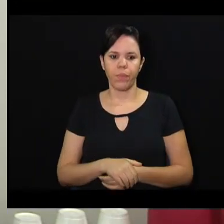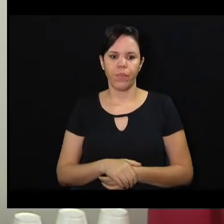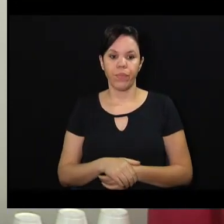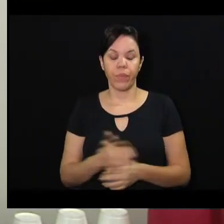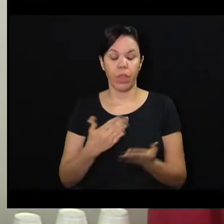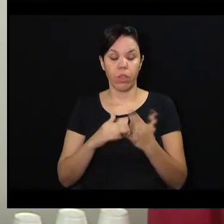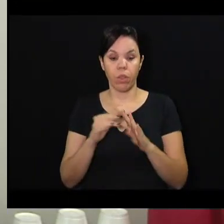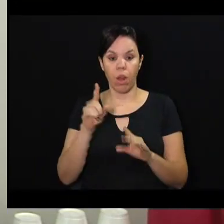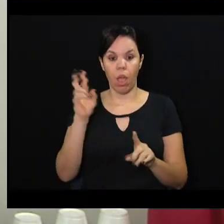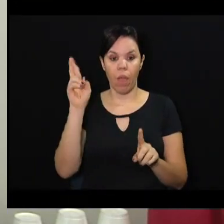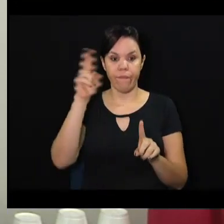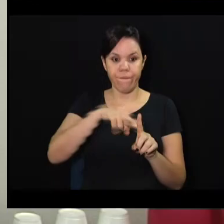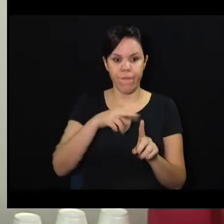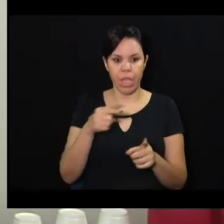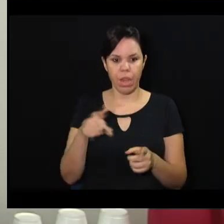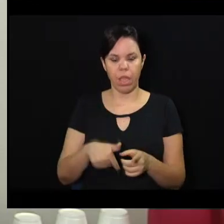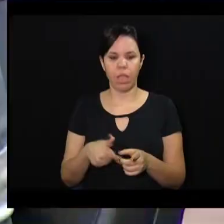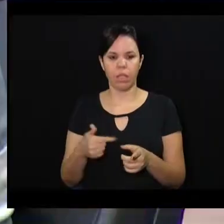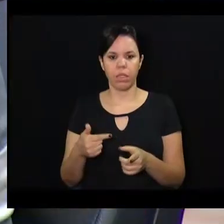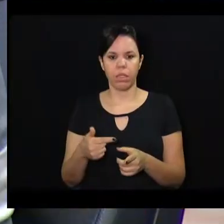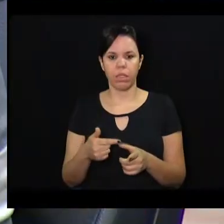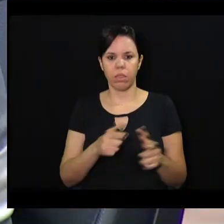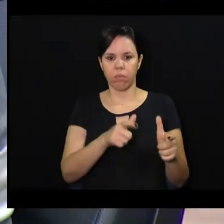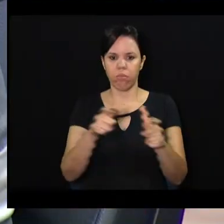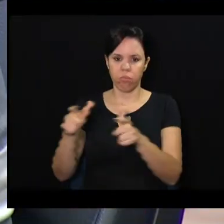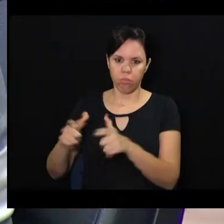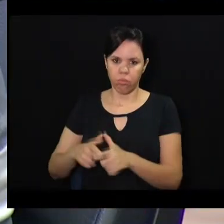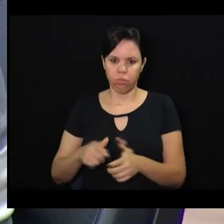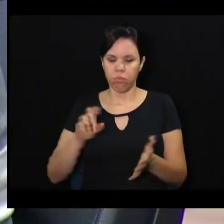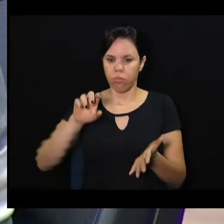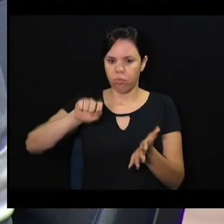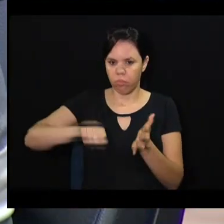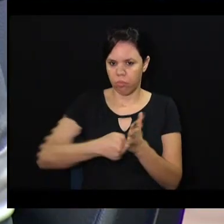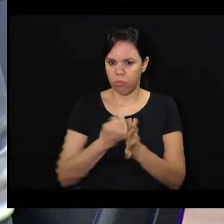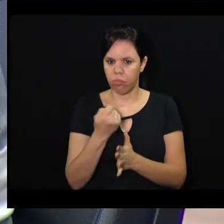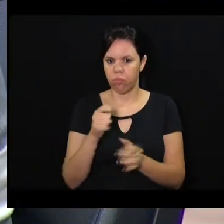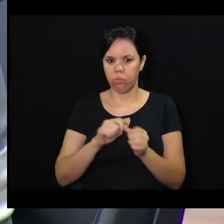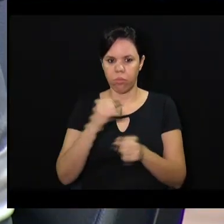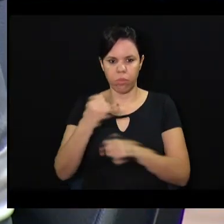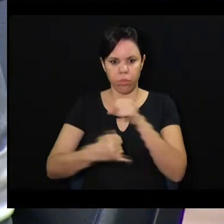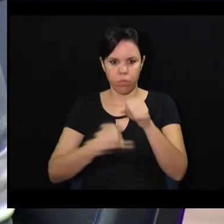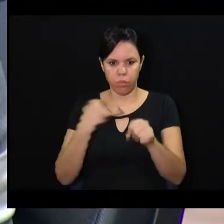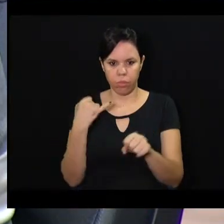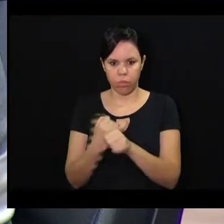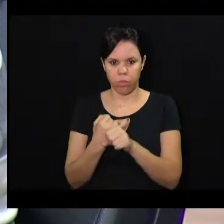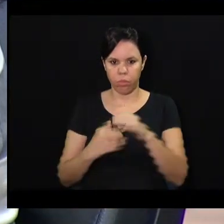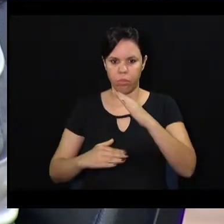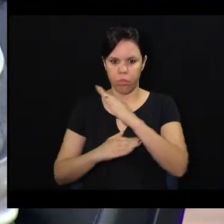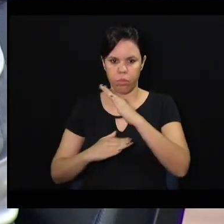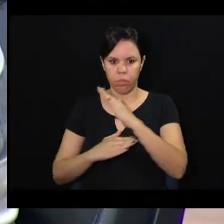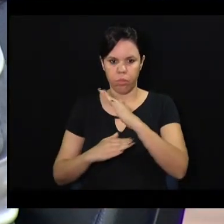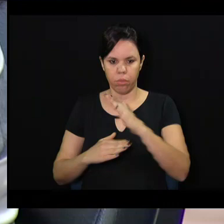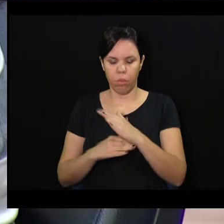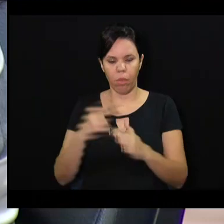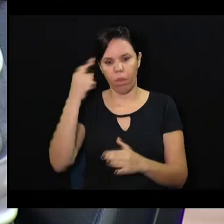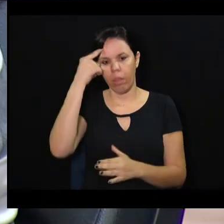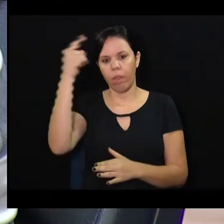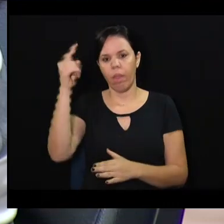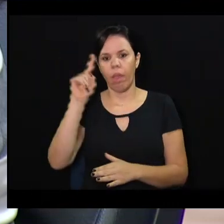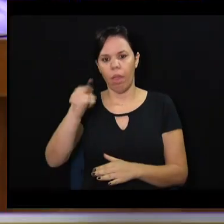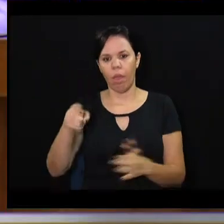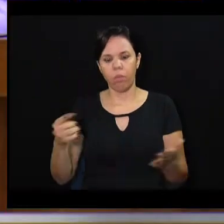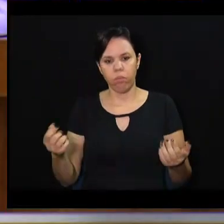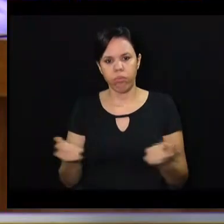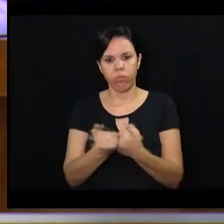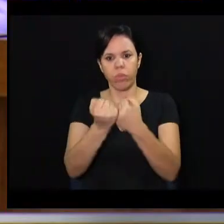uma referência dessas escolas da região. As inscrições podem ser feitas no site da Câmara de Campinas. A ideia é